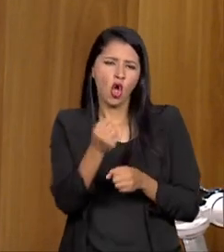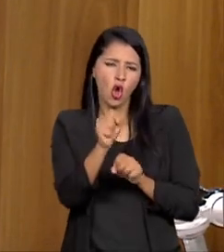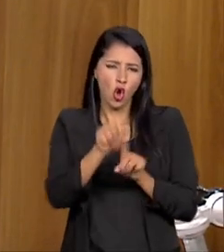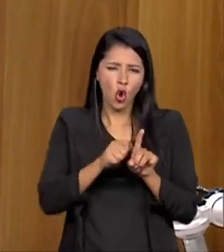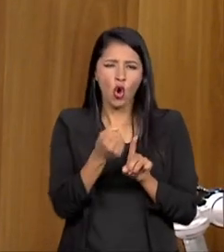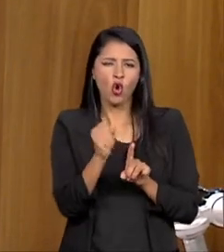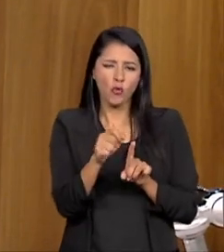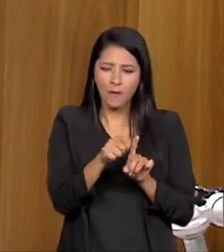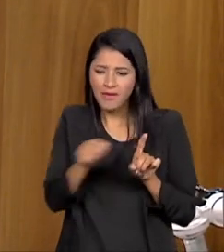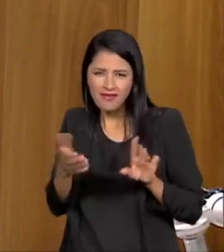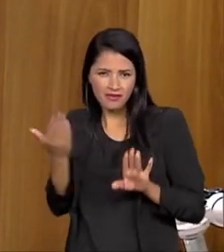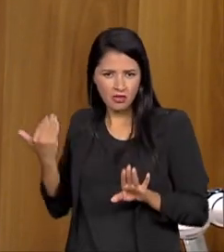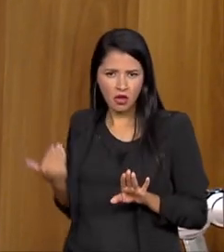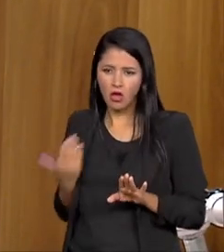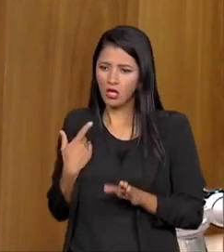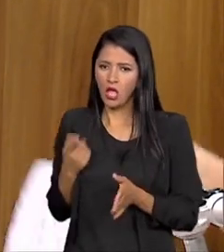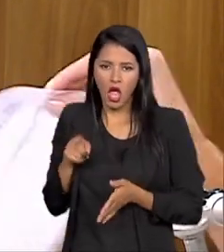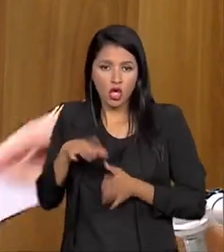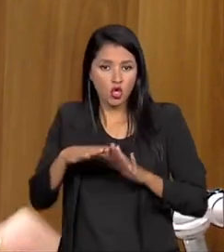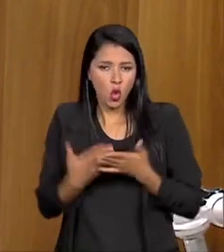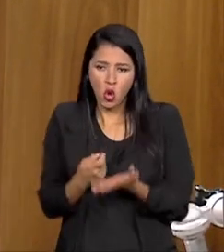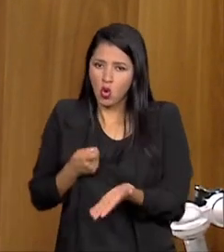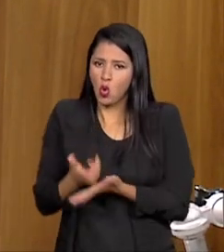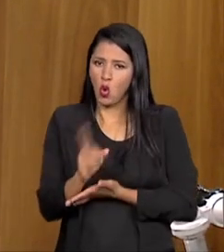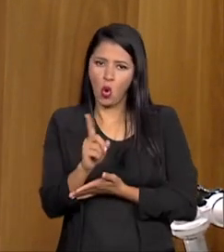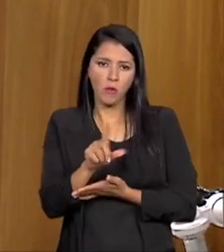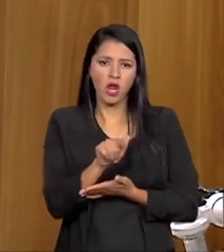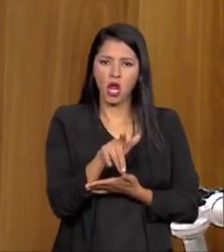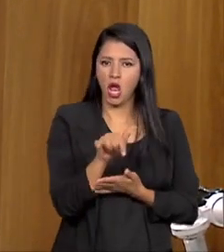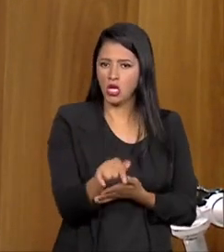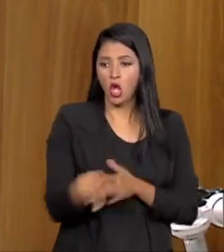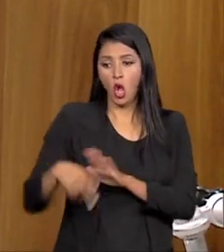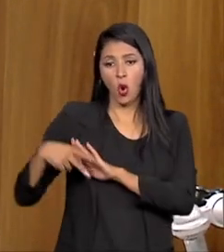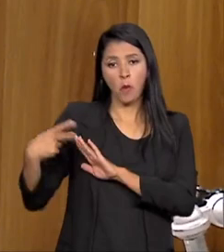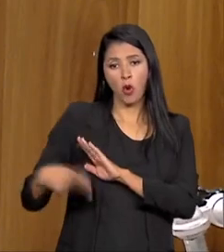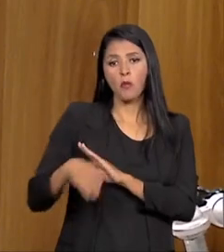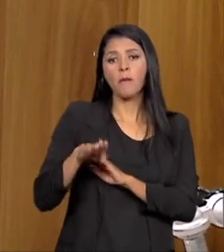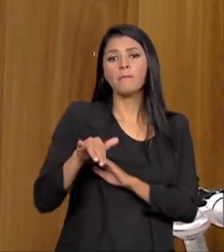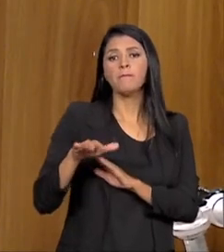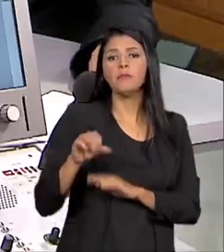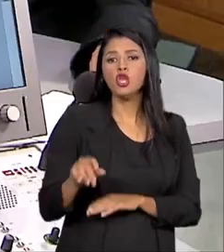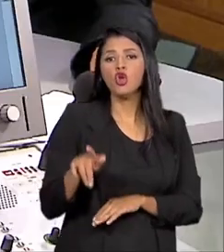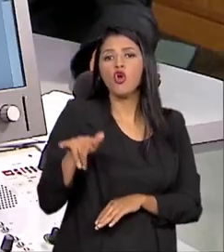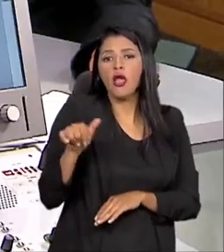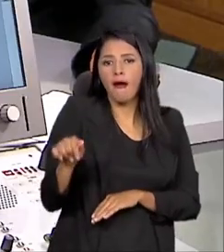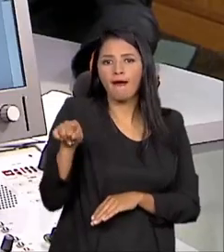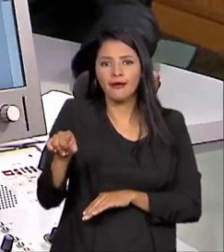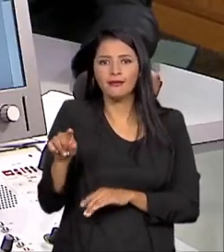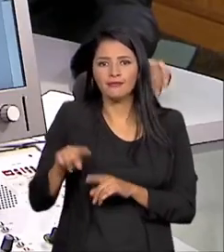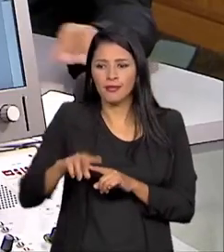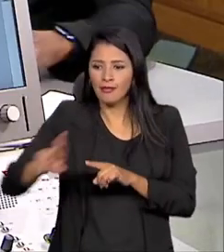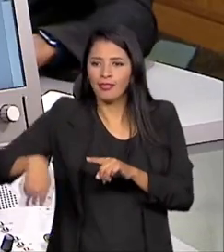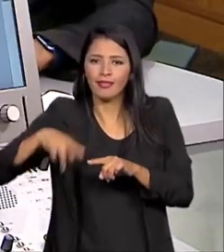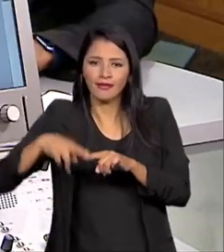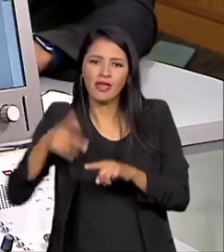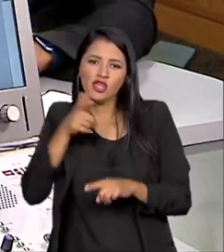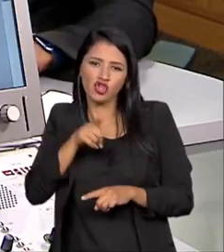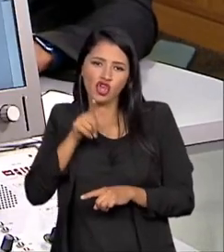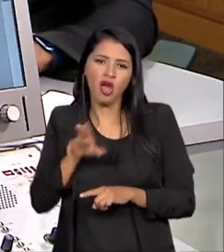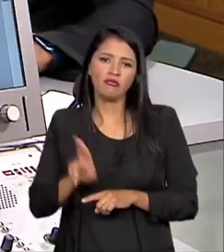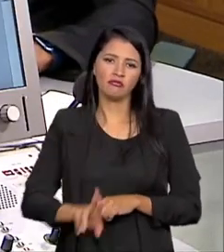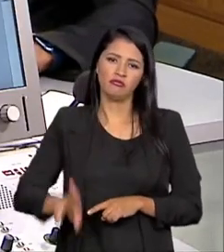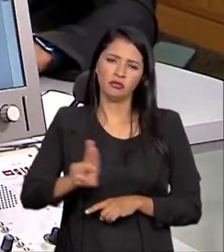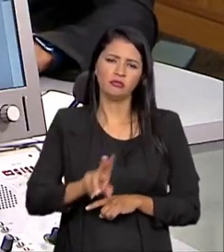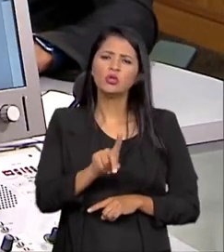ela já não compra mais gás para Cantina Ela utiliza o próprio biogás é gerado desse biodigestor e o que acontece